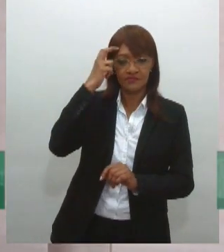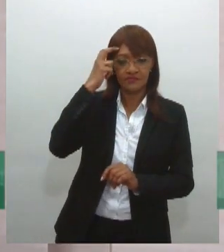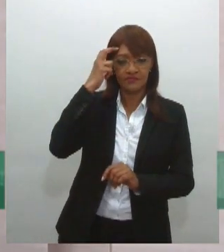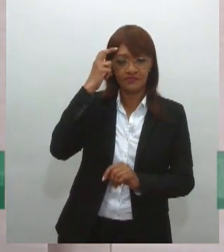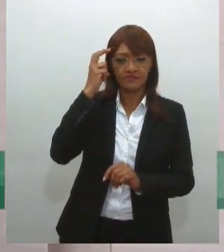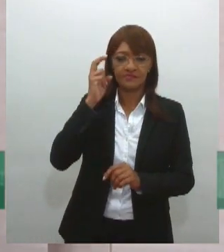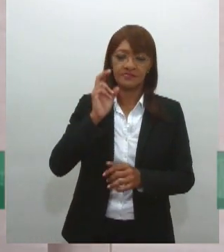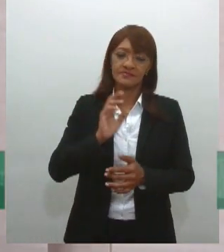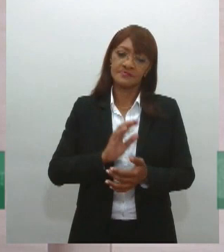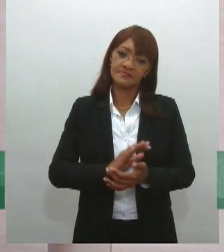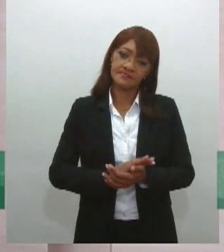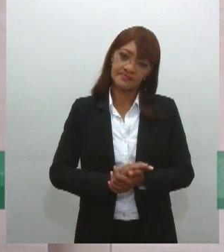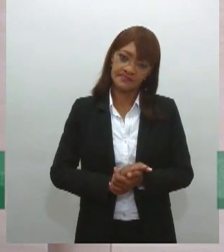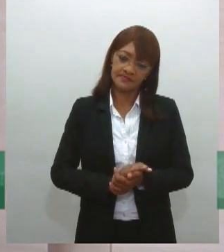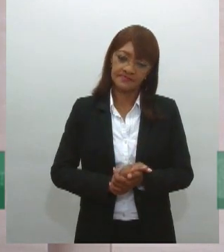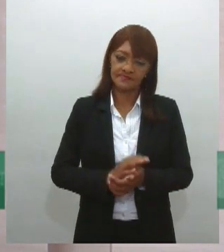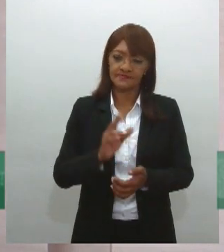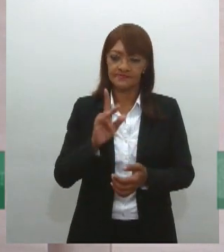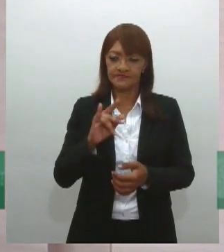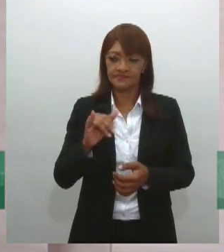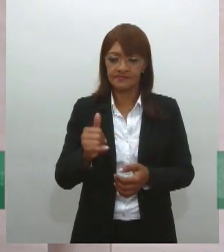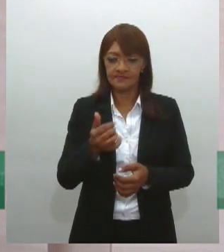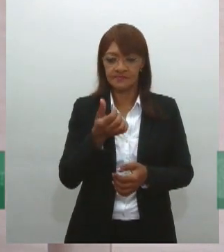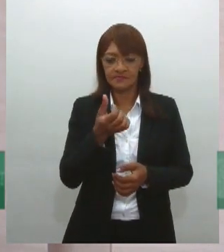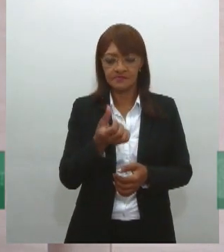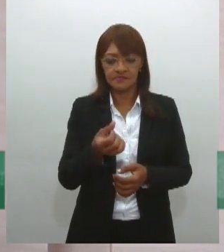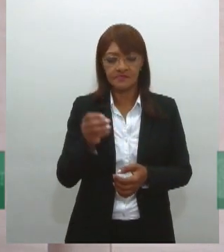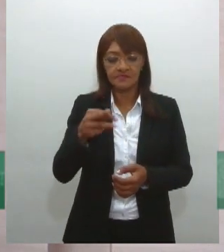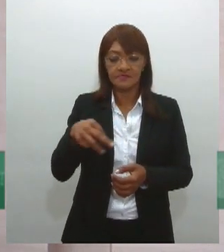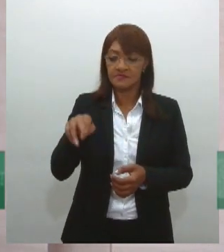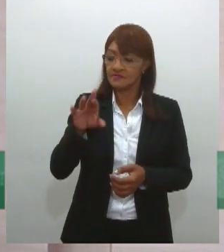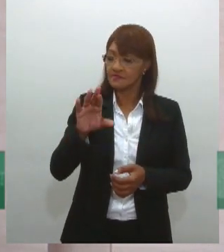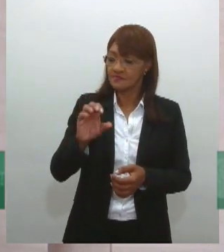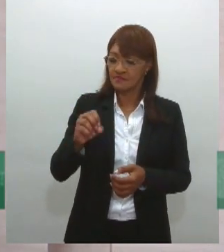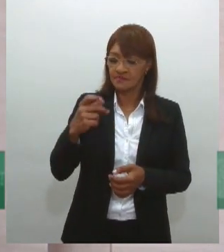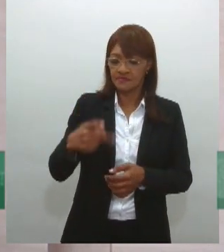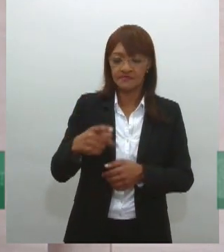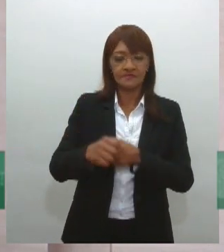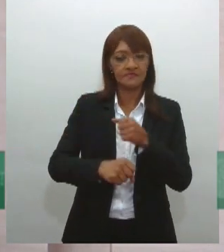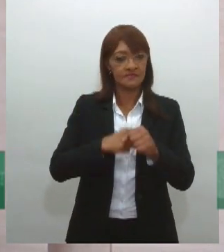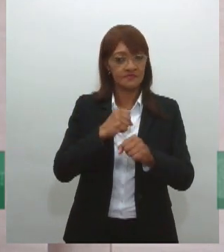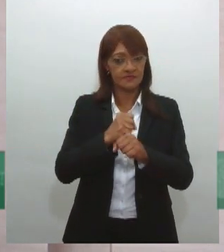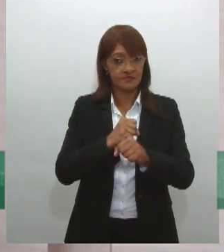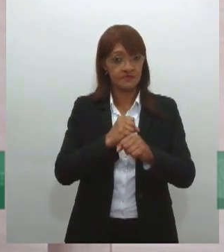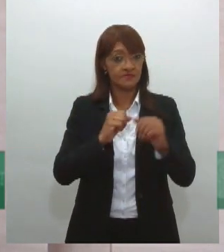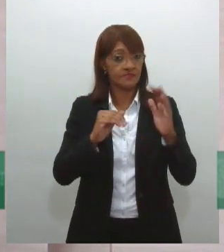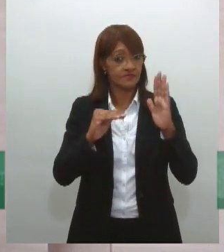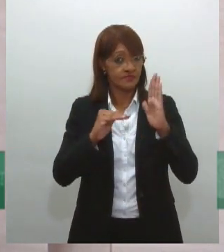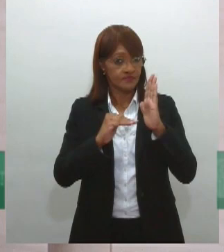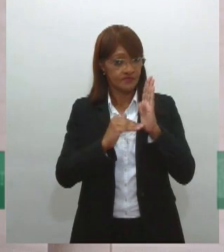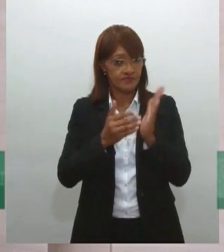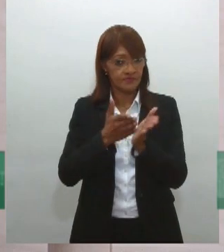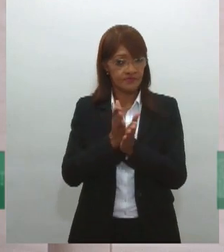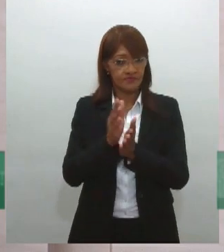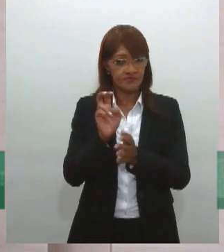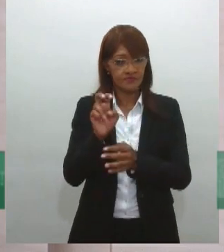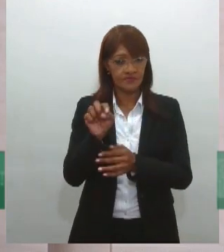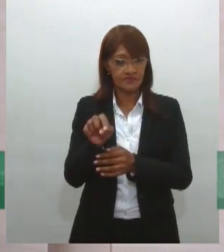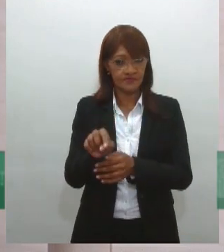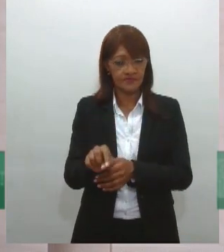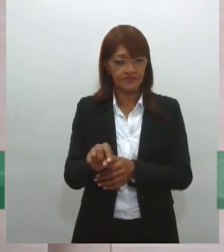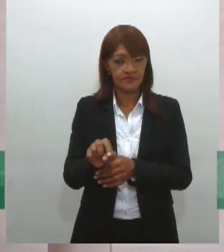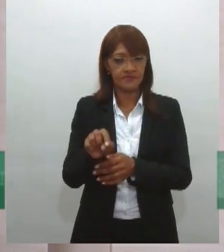No dia 6 de março deste ano, foi aprovado no Senado Federal o projeto de lei 5.206